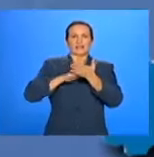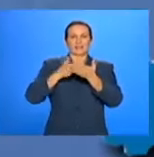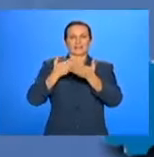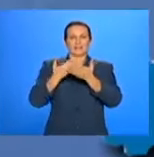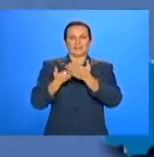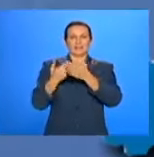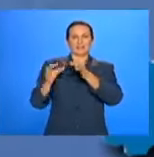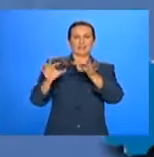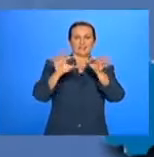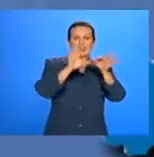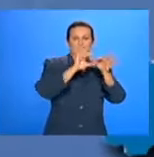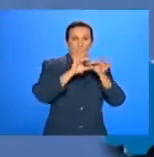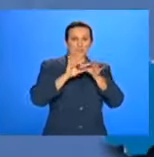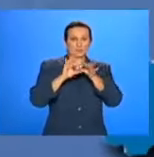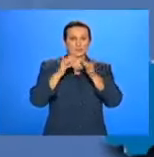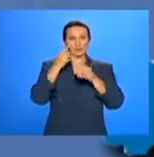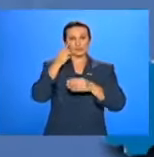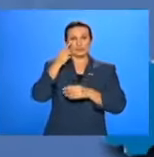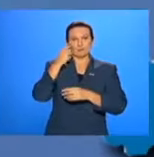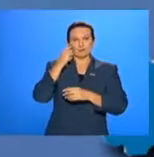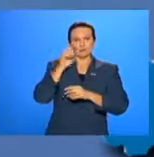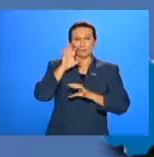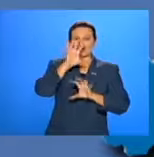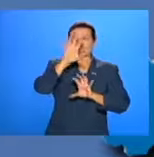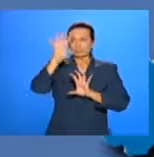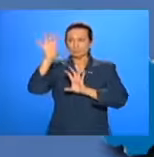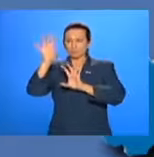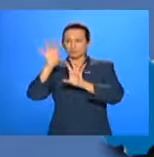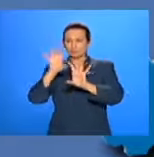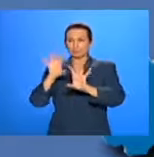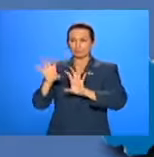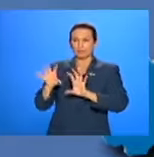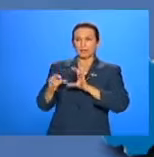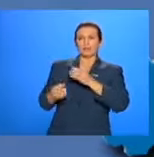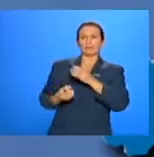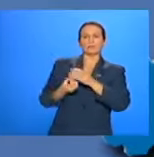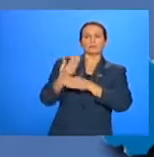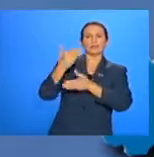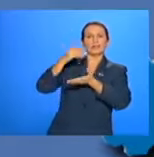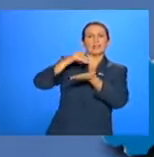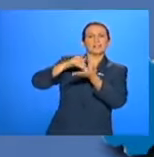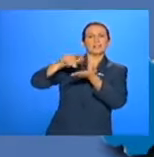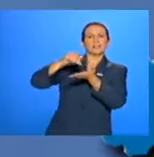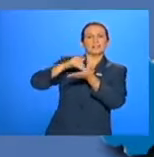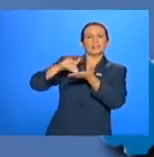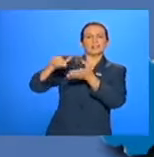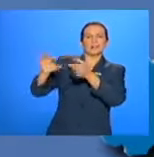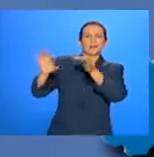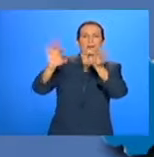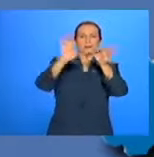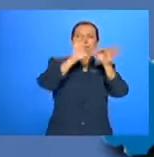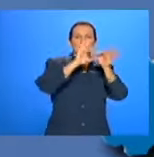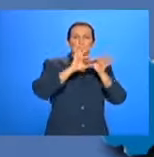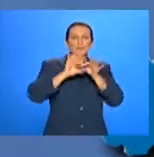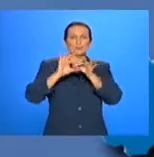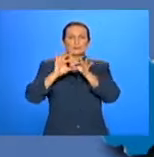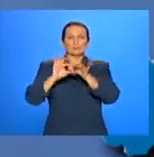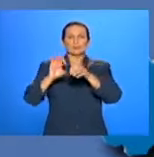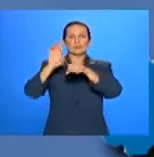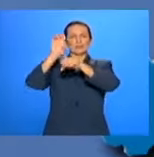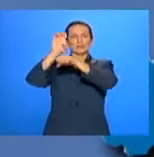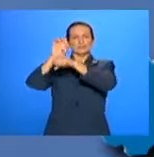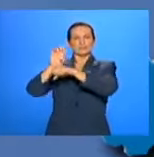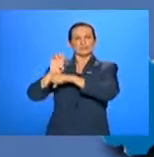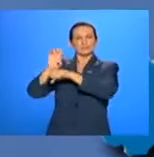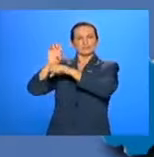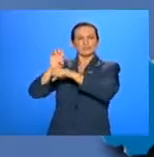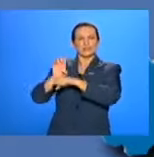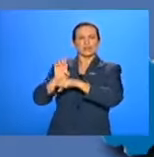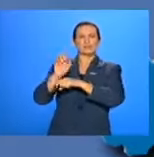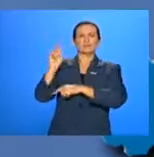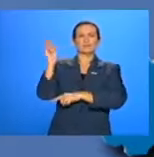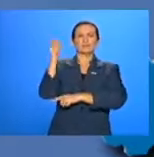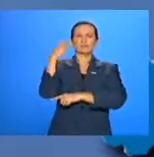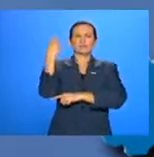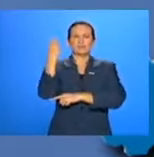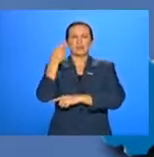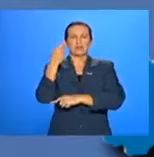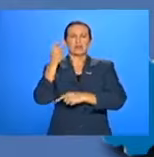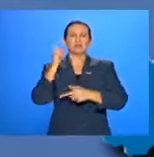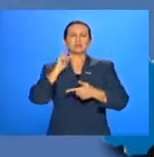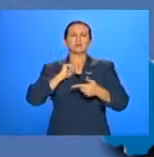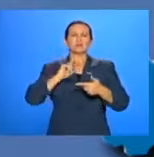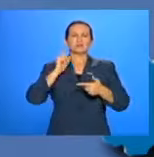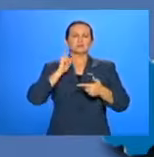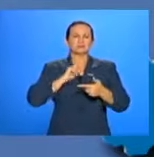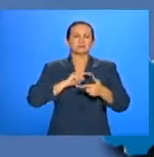a FENEIS cedia escritórios em São Paulo, Porto Alegre, Belo Horizonte, Teófilo Otoni,